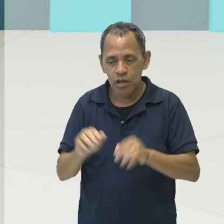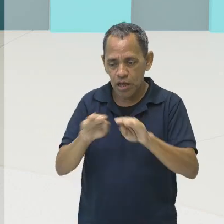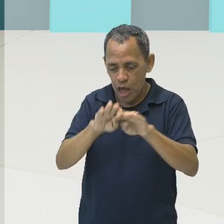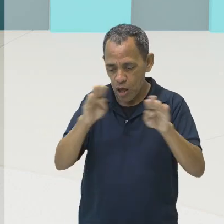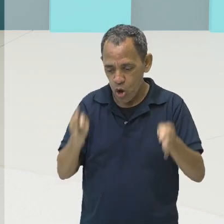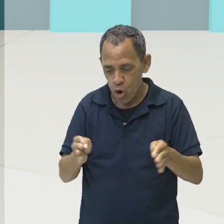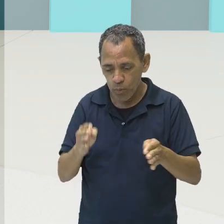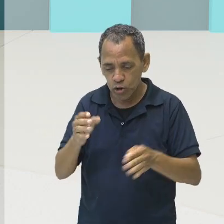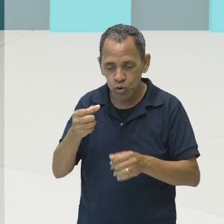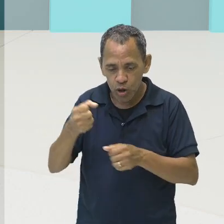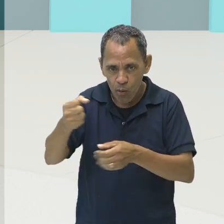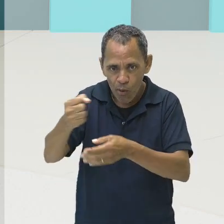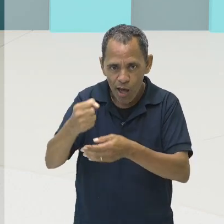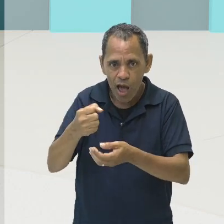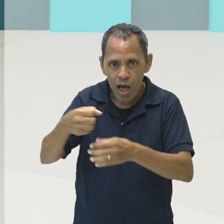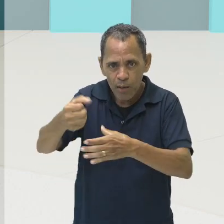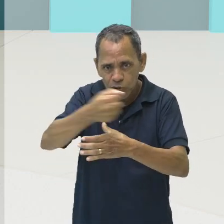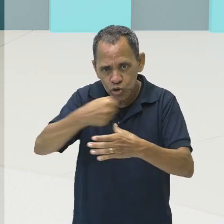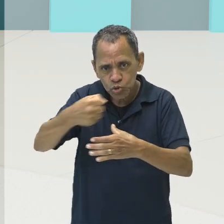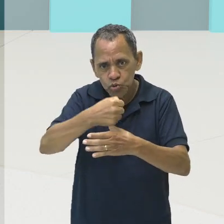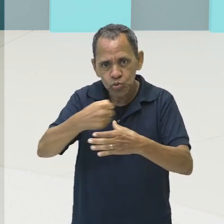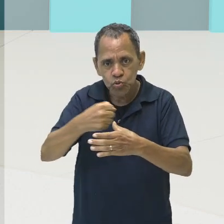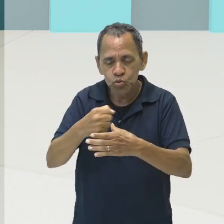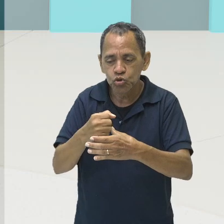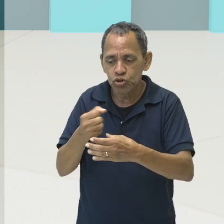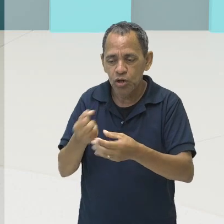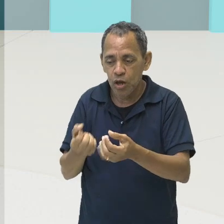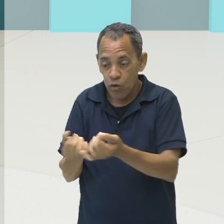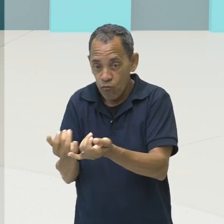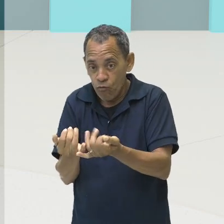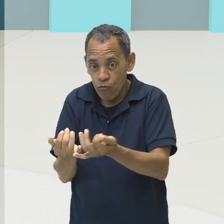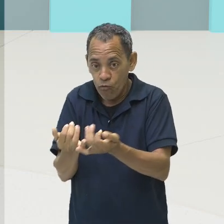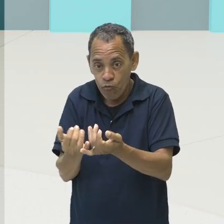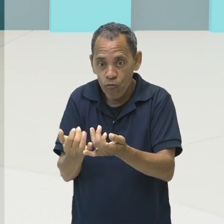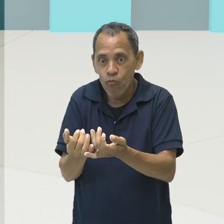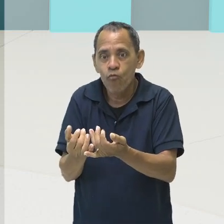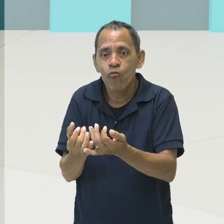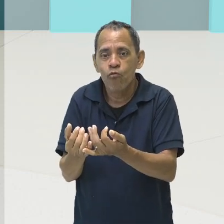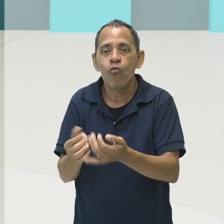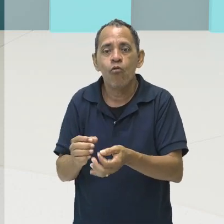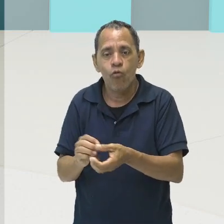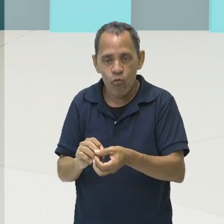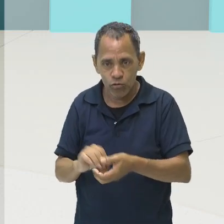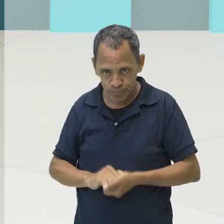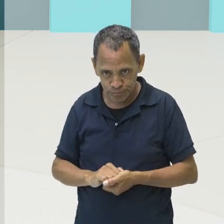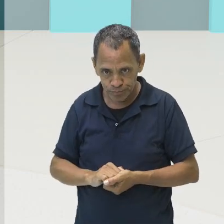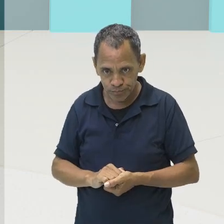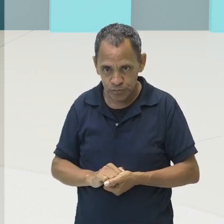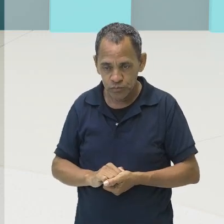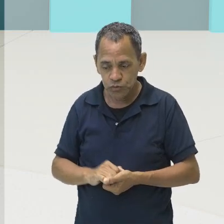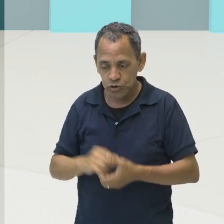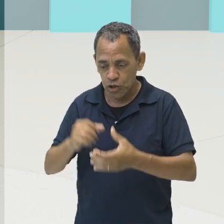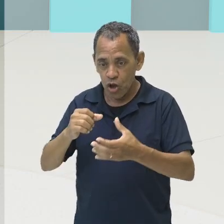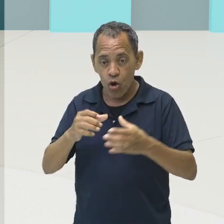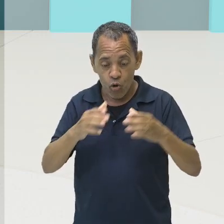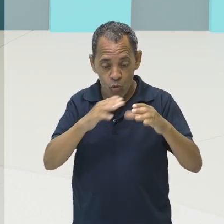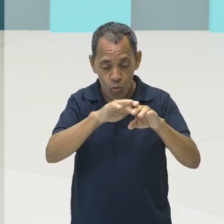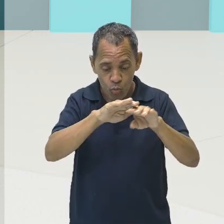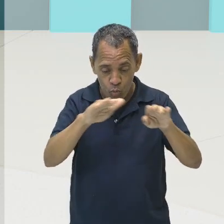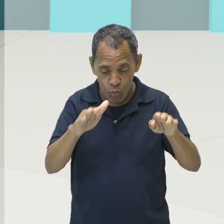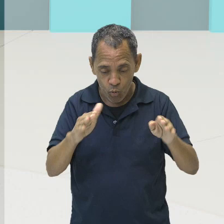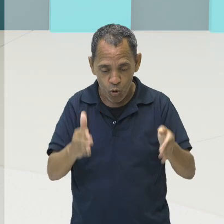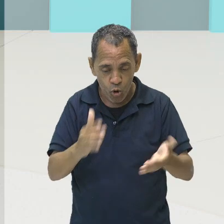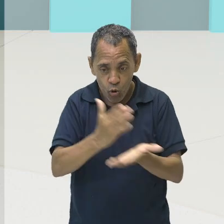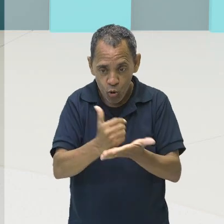margarina e meio copo de leite. Leve ao fogo até começar a ferver. Jogue quente sobre o bolo